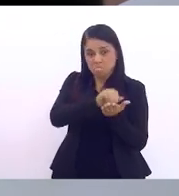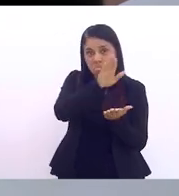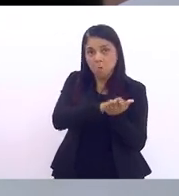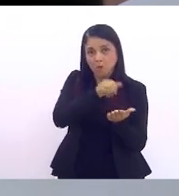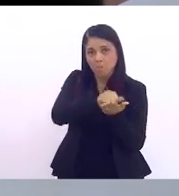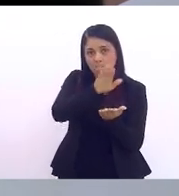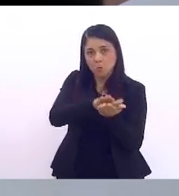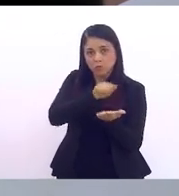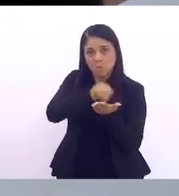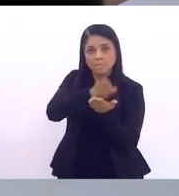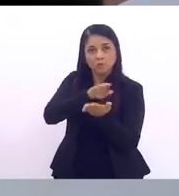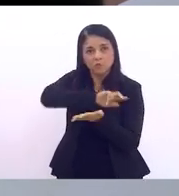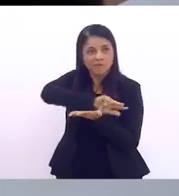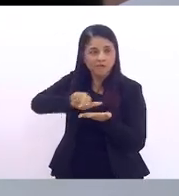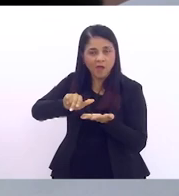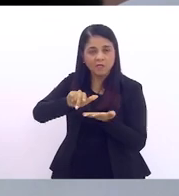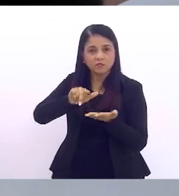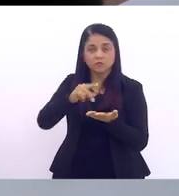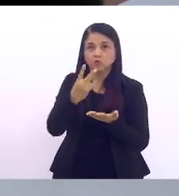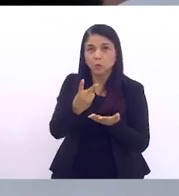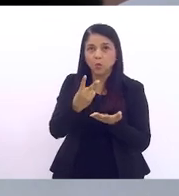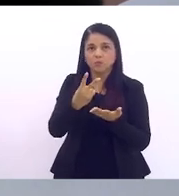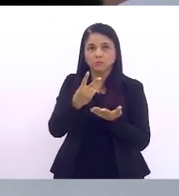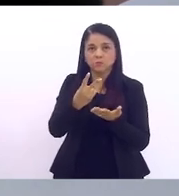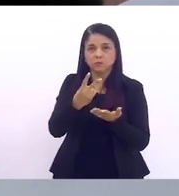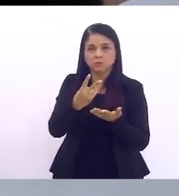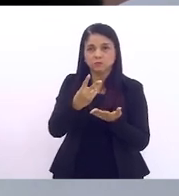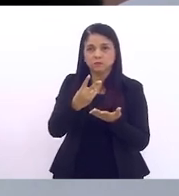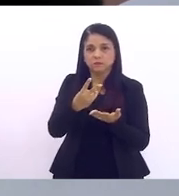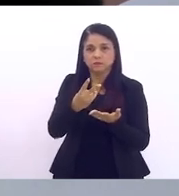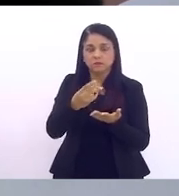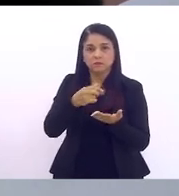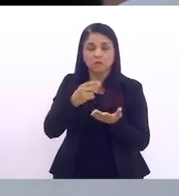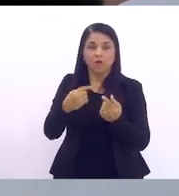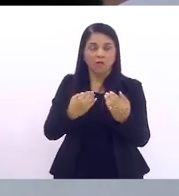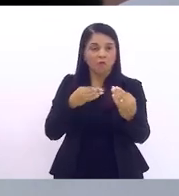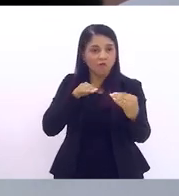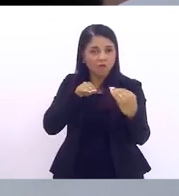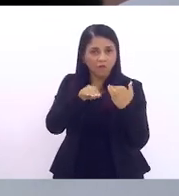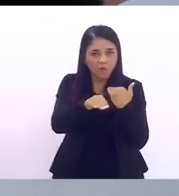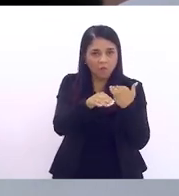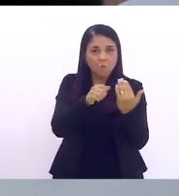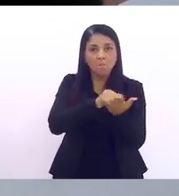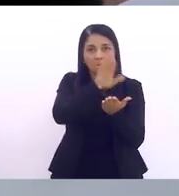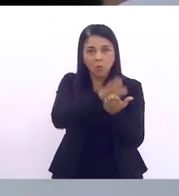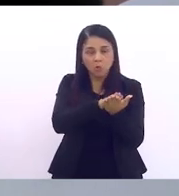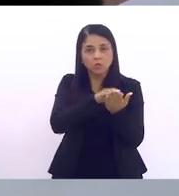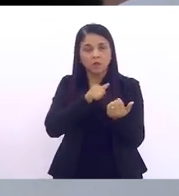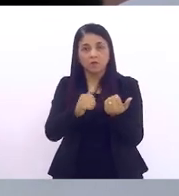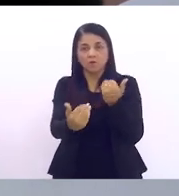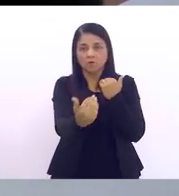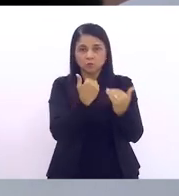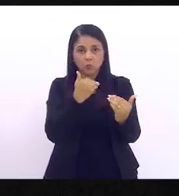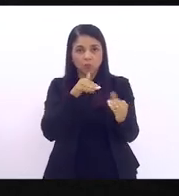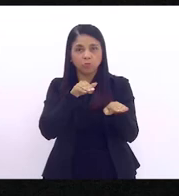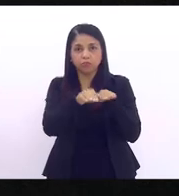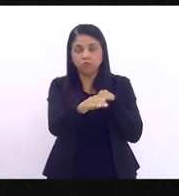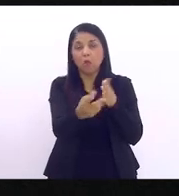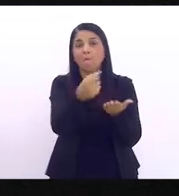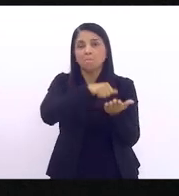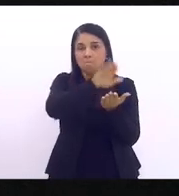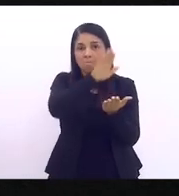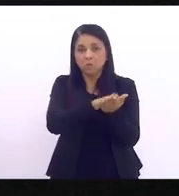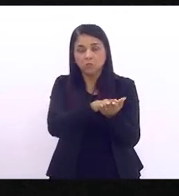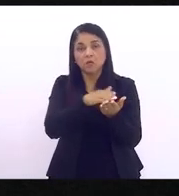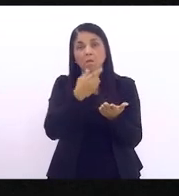né porque você toma duas foi tomou uma voltou tomou outra e isso tá gerando pontos na carteira e as pessoas estão